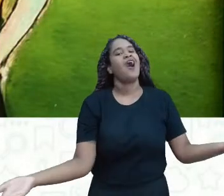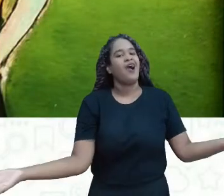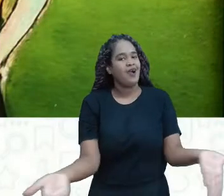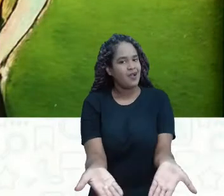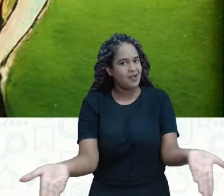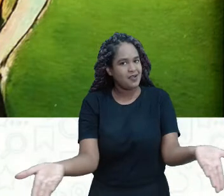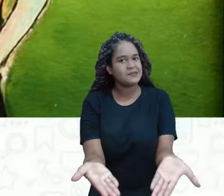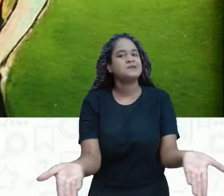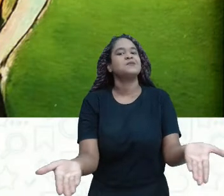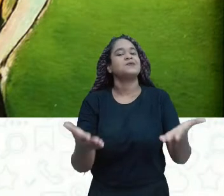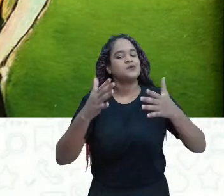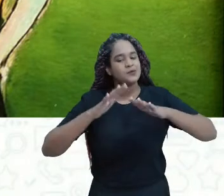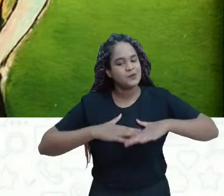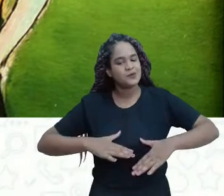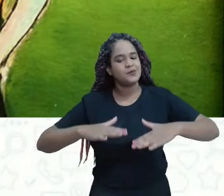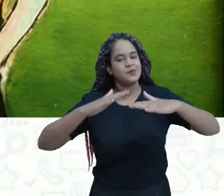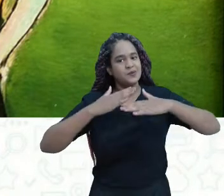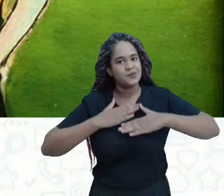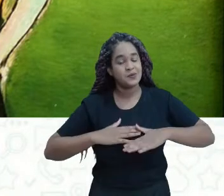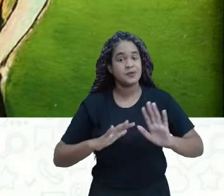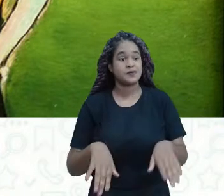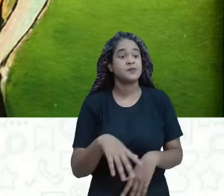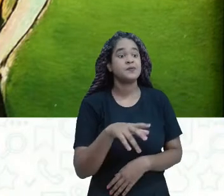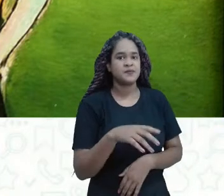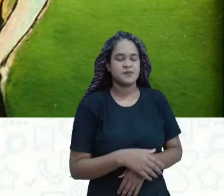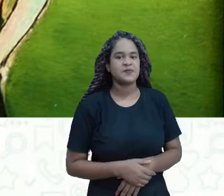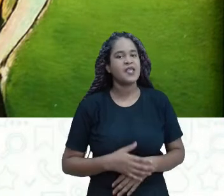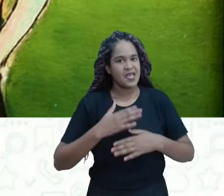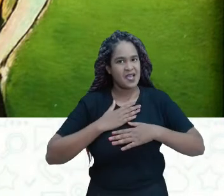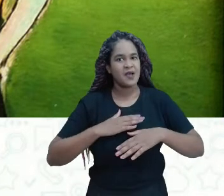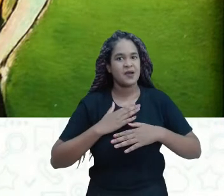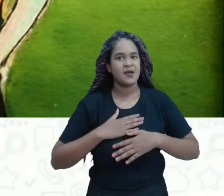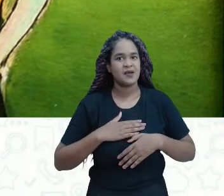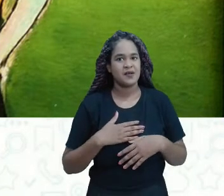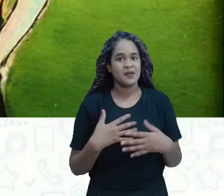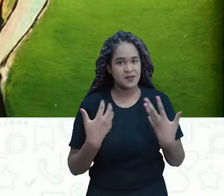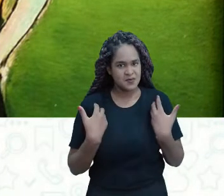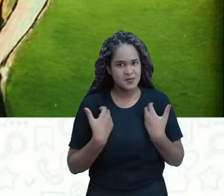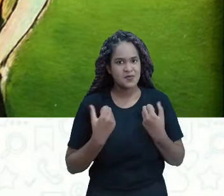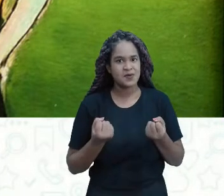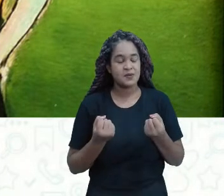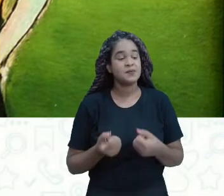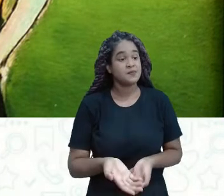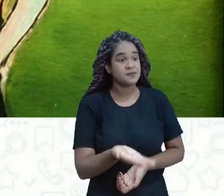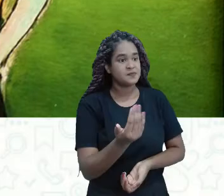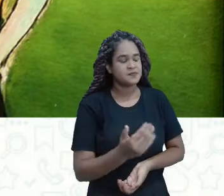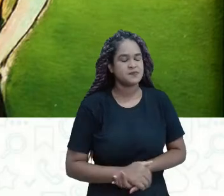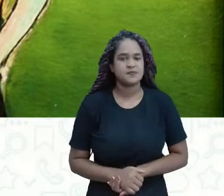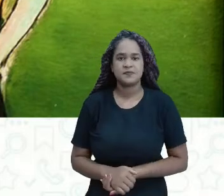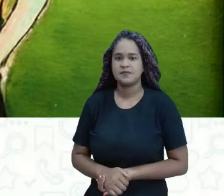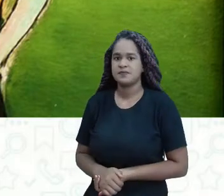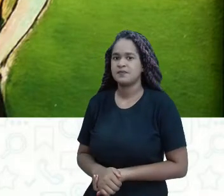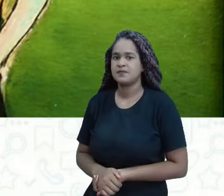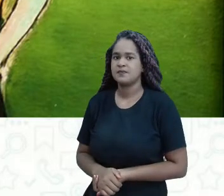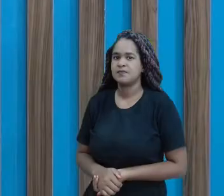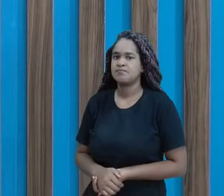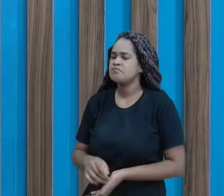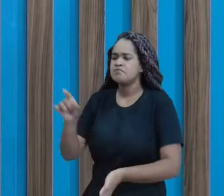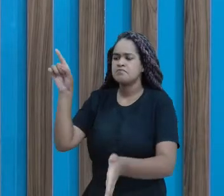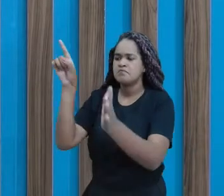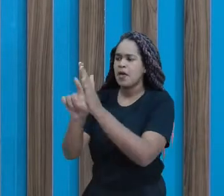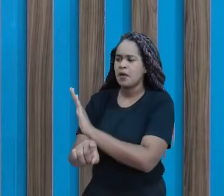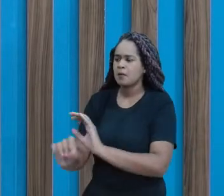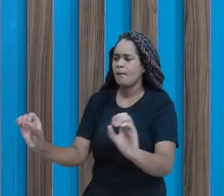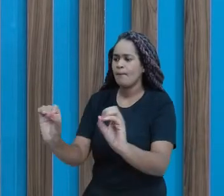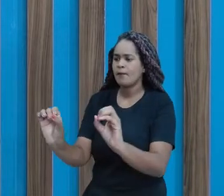vai Professora, falar mais calminho. Vamos entrar nisso aí, diz, Henrique. eu não tenho, por enquanto, nenhuma pergunta aqui